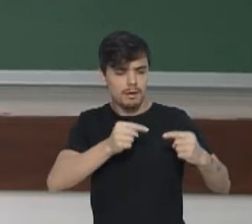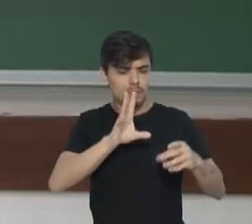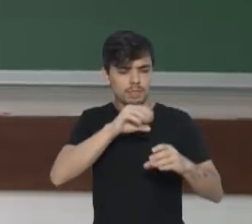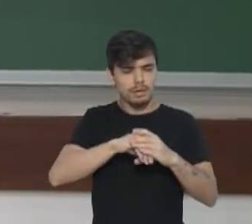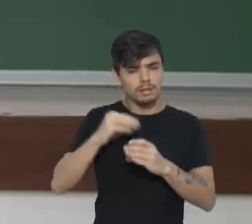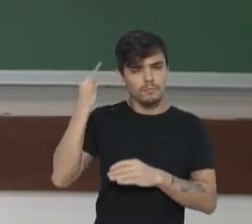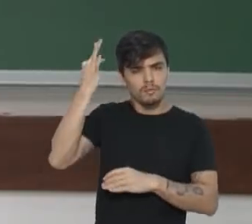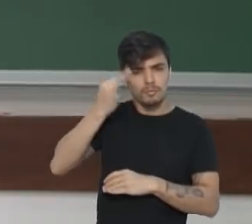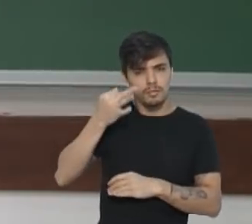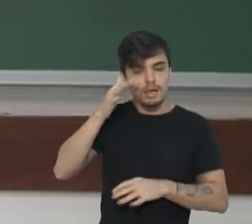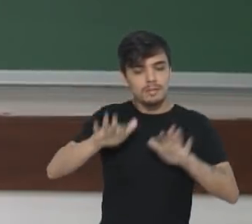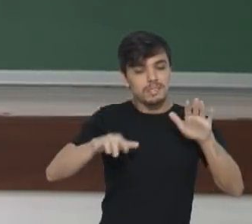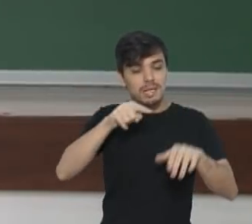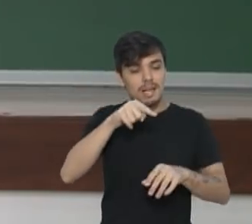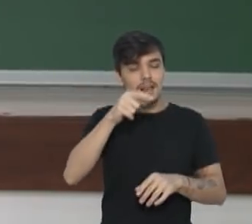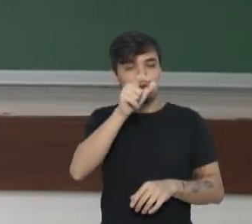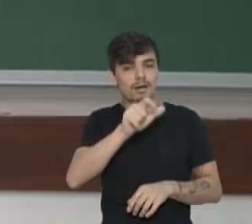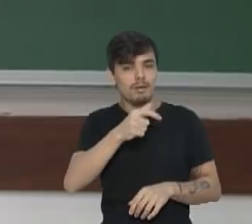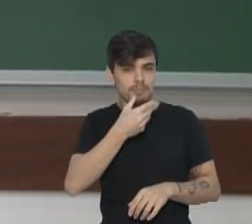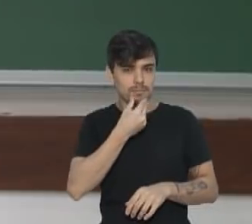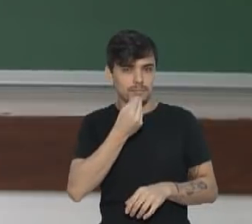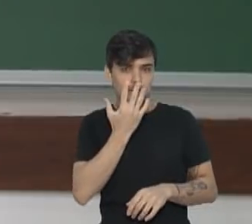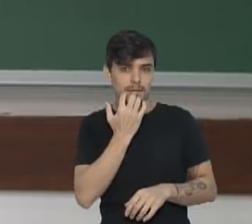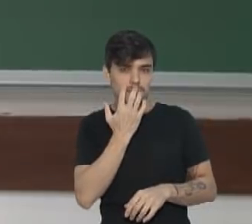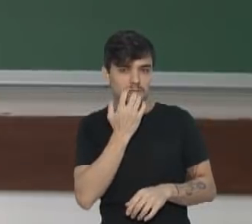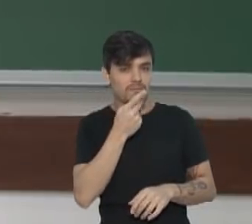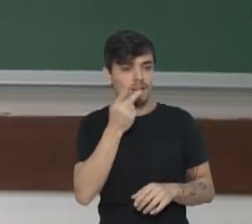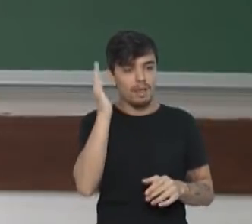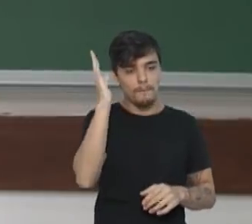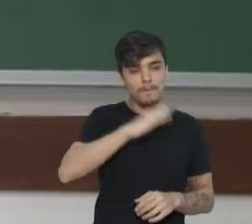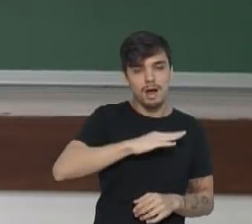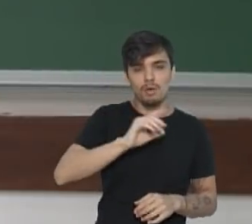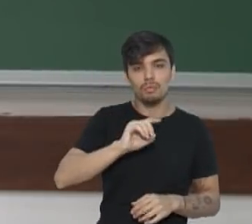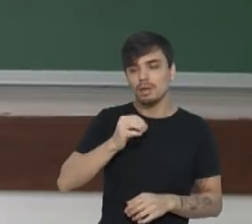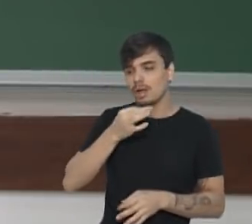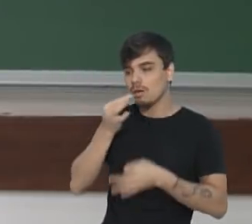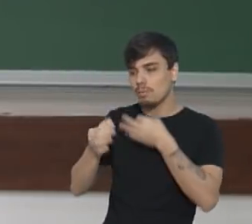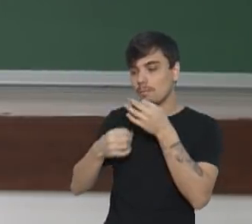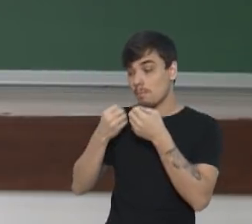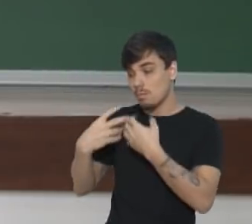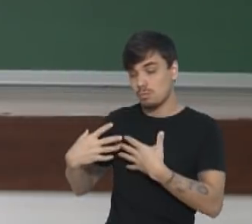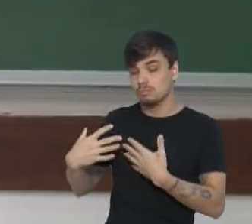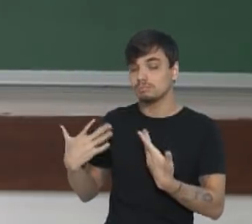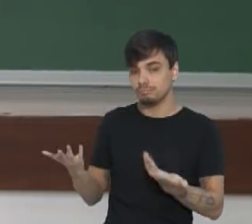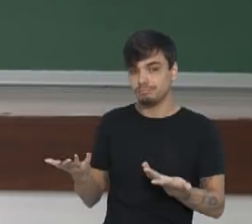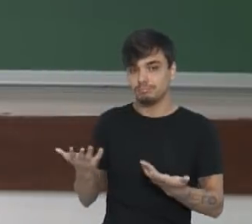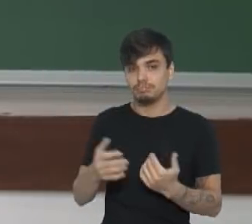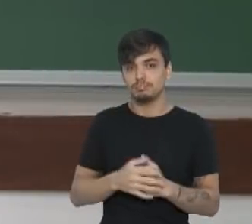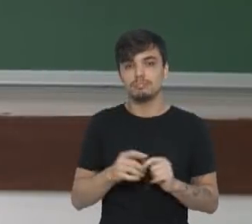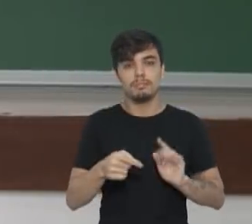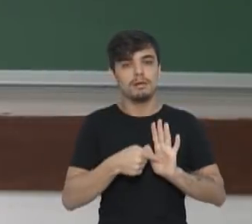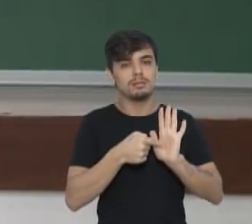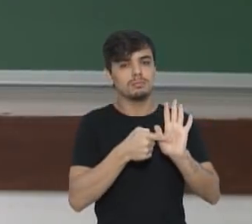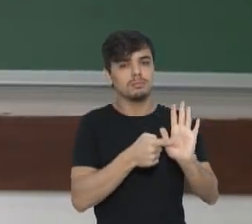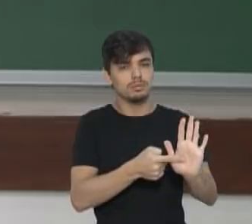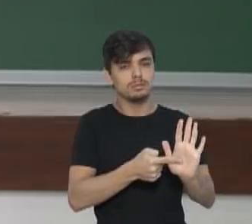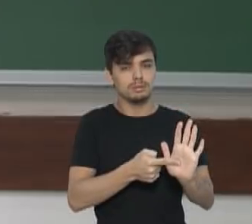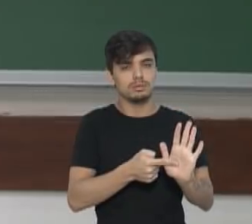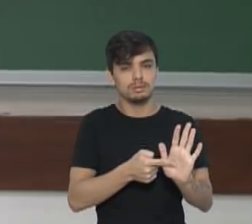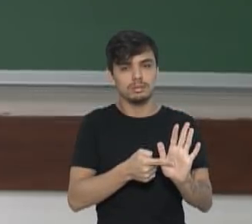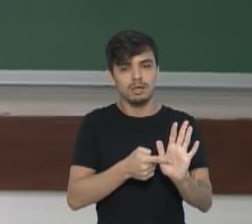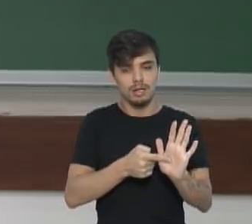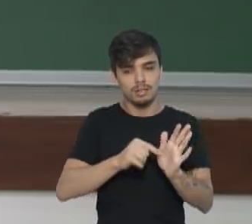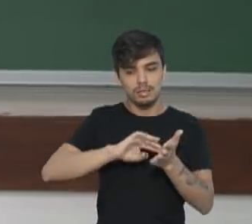da filosofia do que pratica a filosofia de fato, mas isso tem uma função importante e demonstrar talvez o quanto a filosofia quis desgarrar